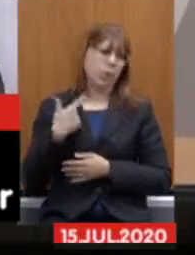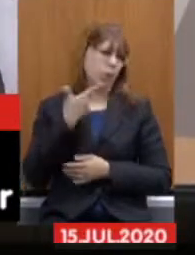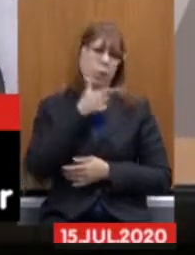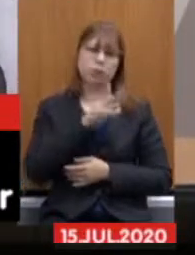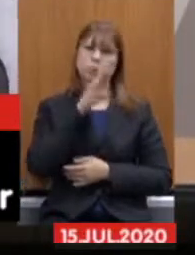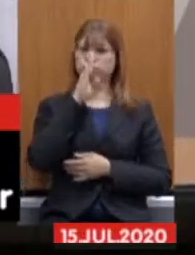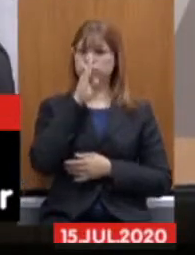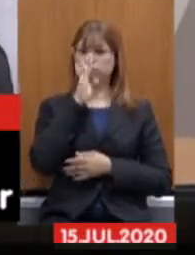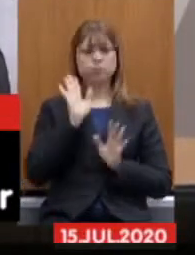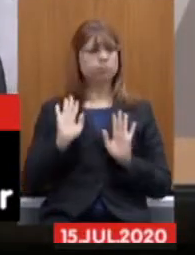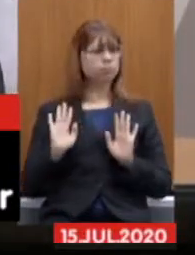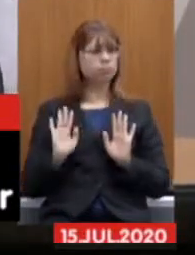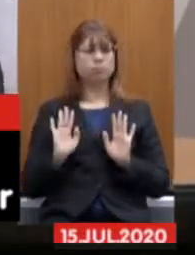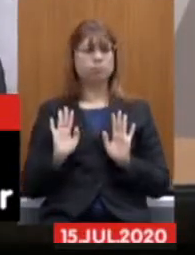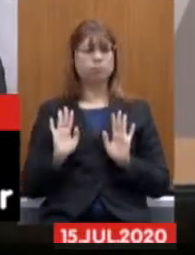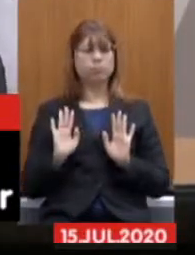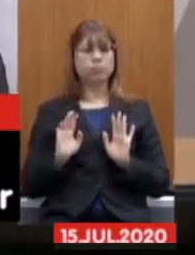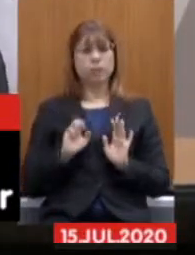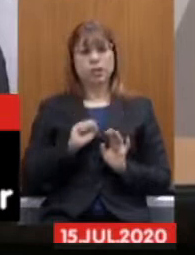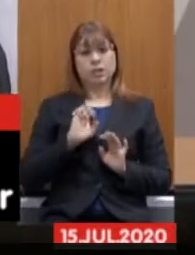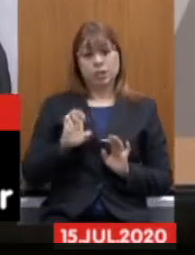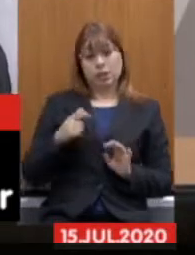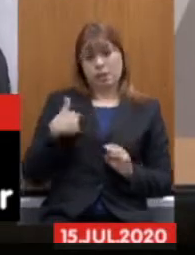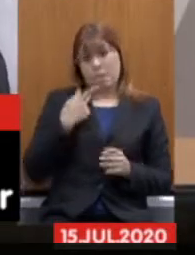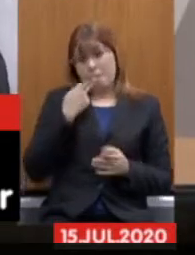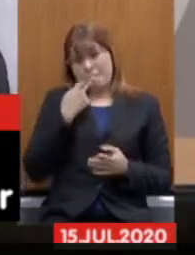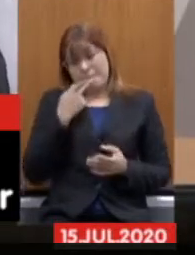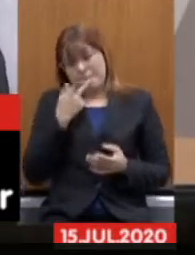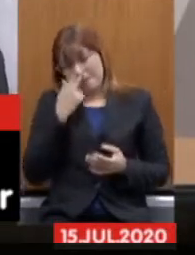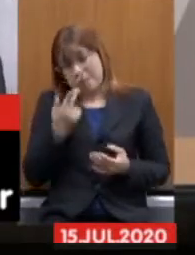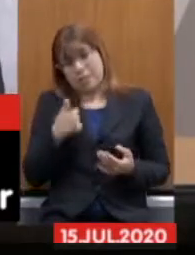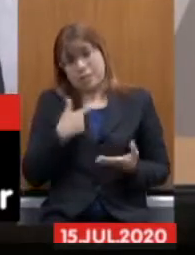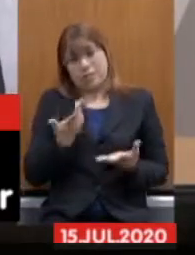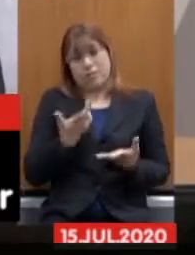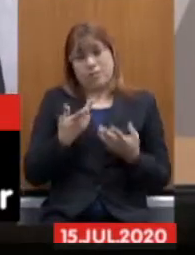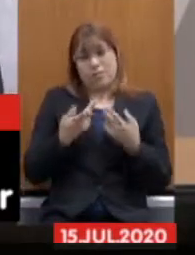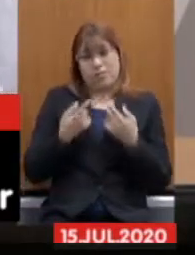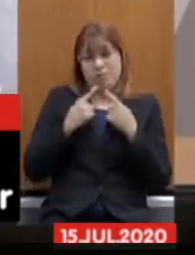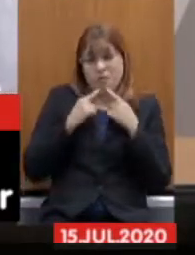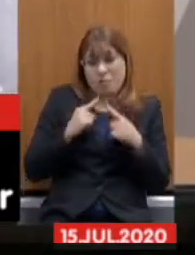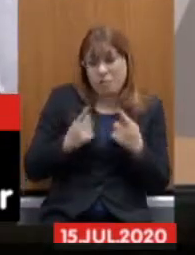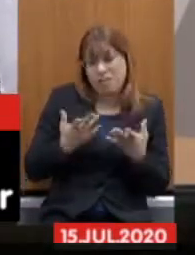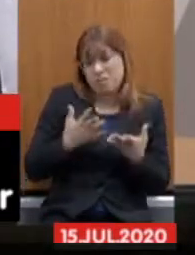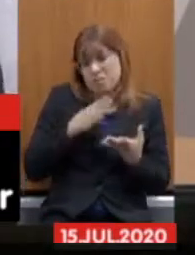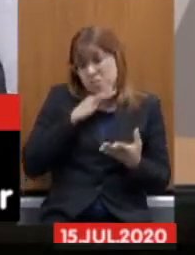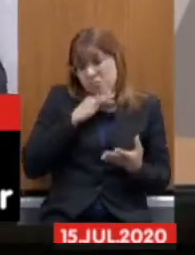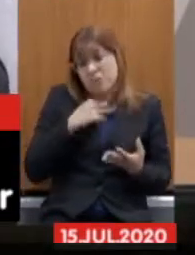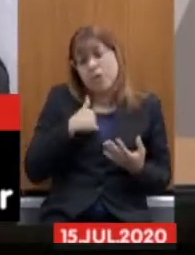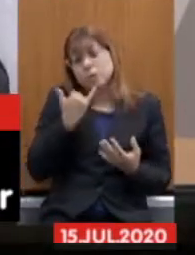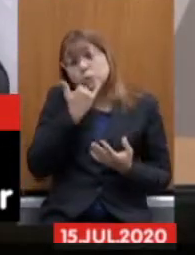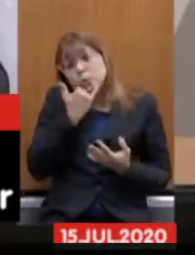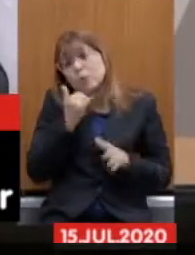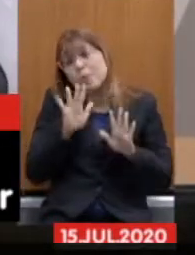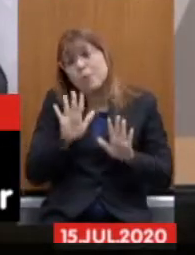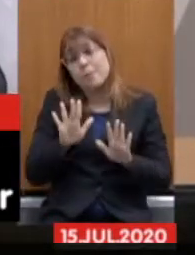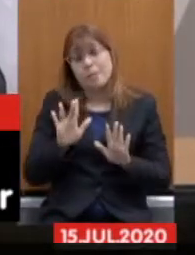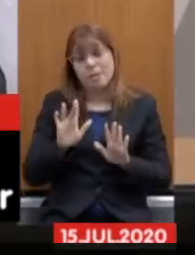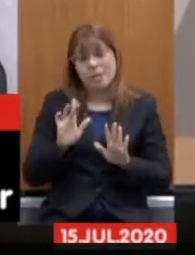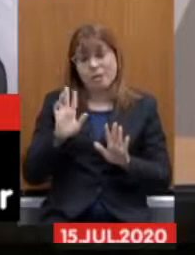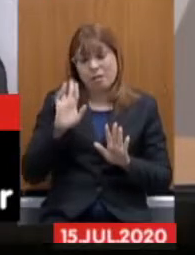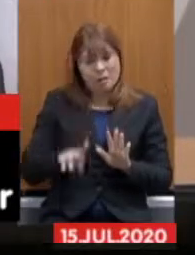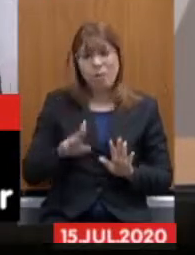ficar calado se estou sendo duas em minhas críticas também peço desculpas mas não é este